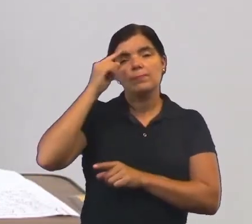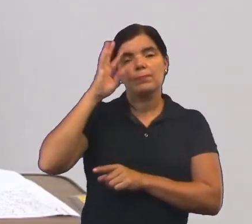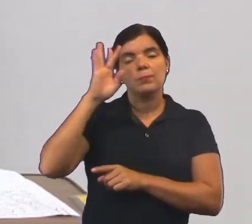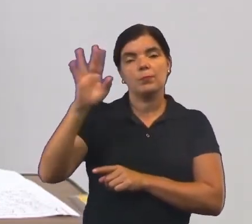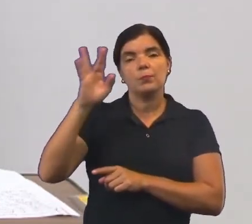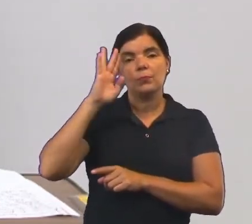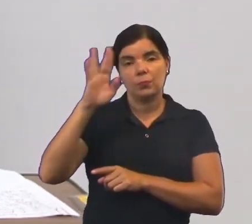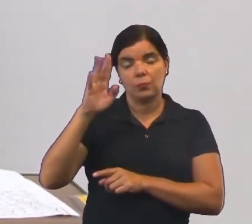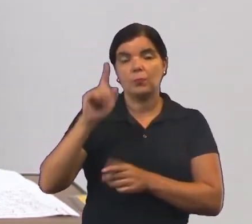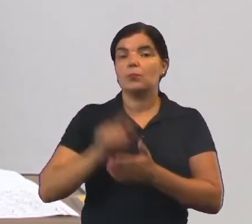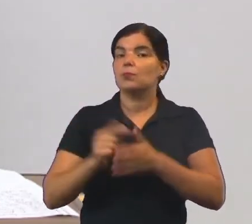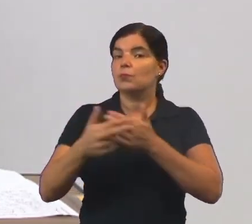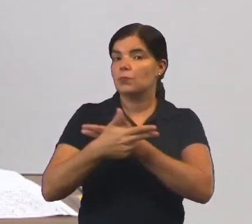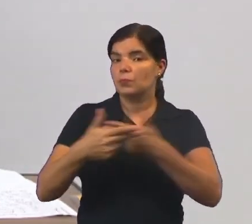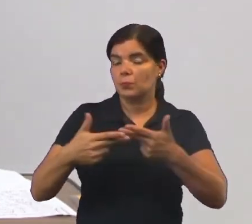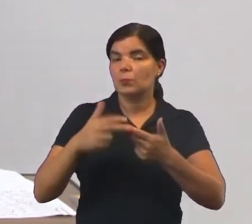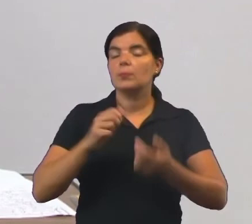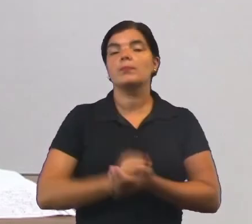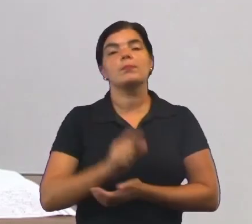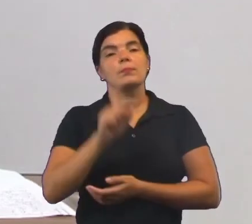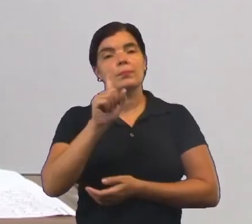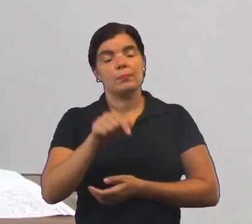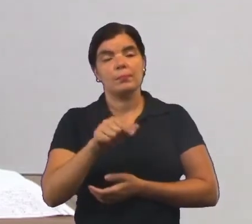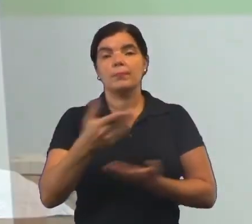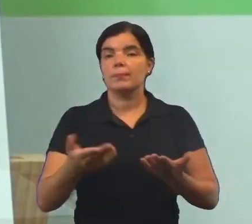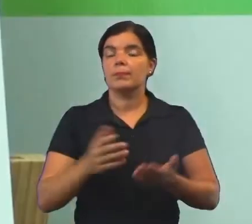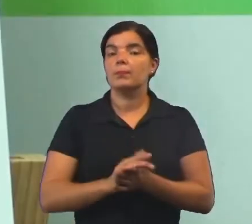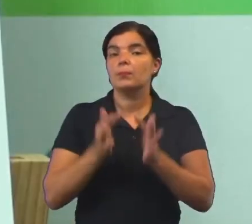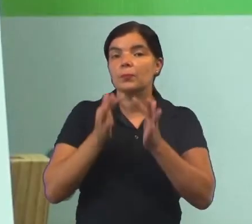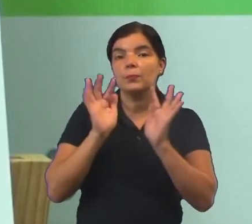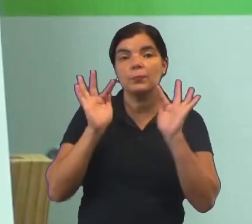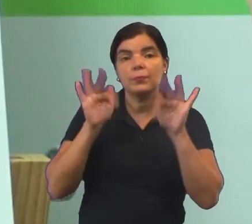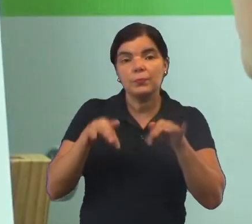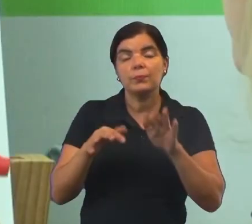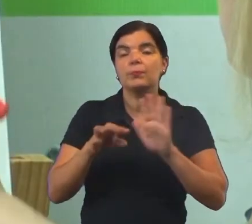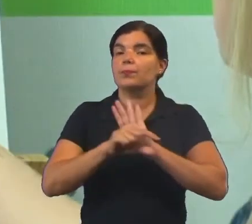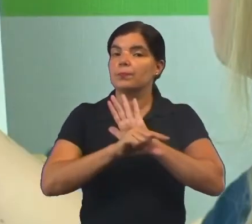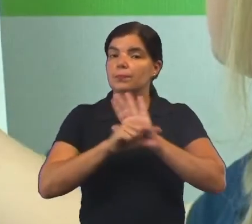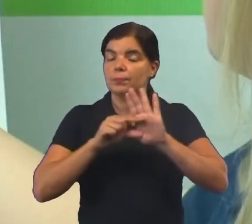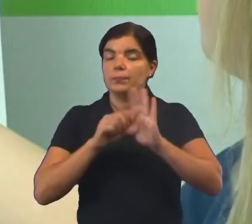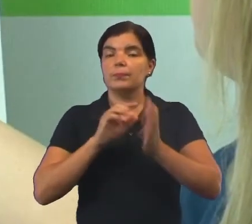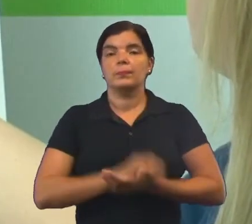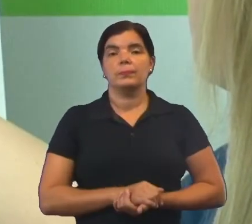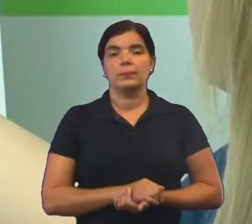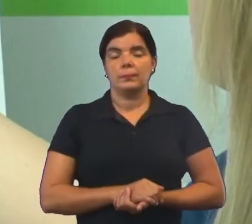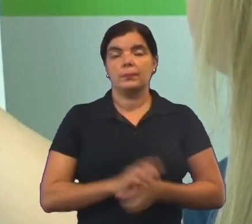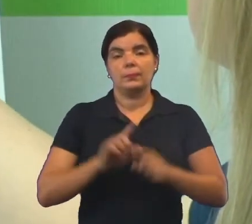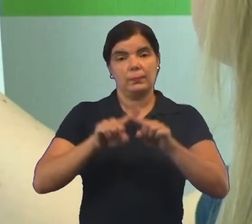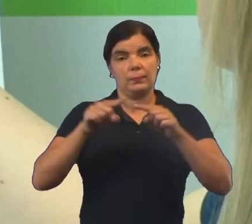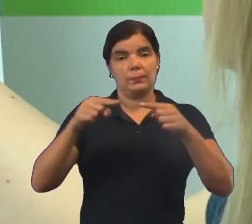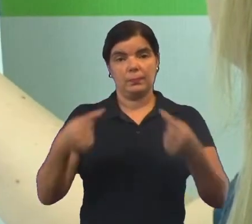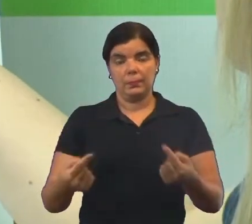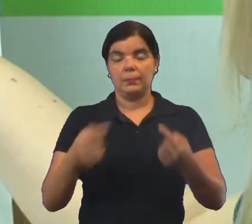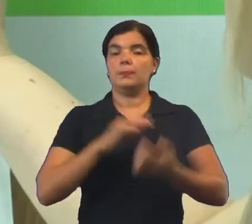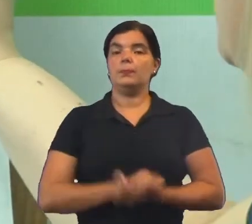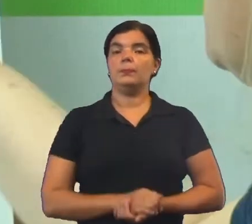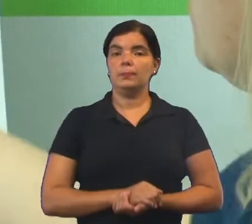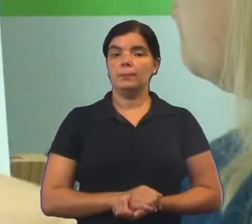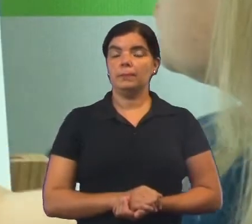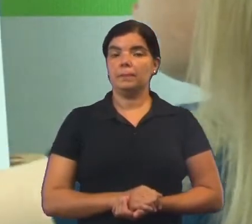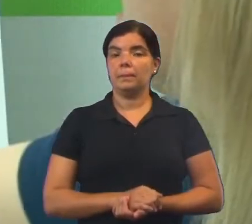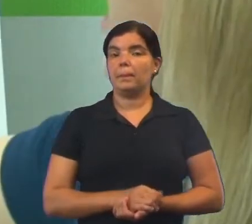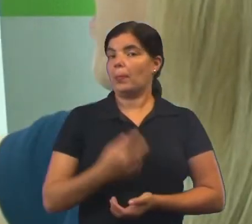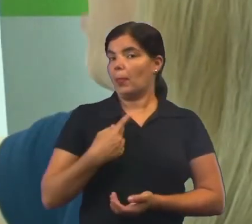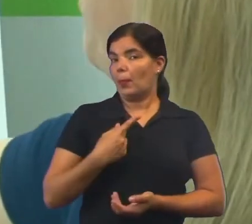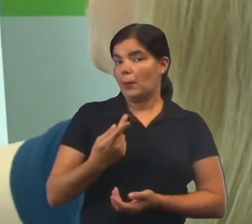pensamento dele a respeito de algo, é logo aqui no final, né? Ela fala assim, mas cá